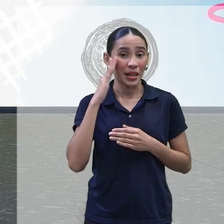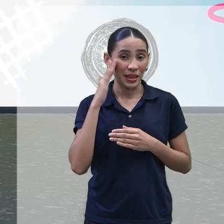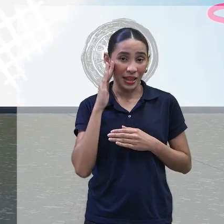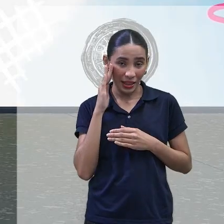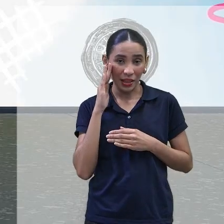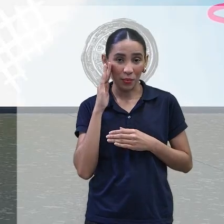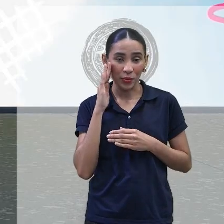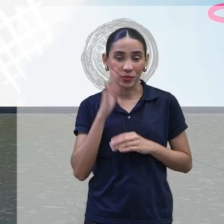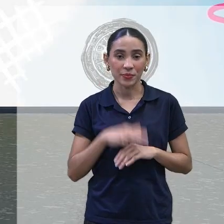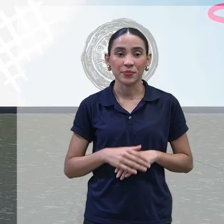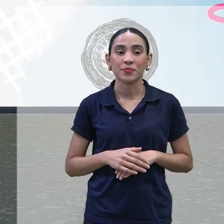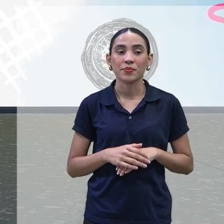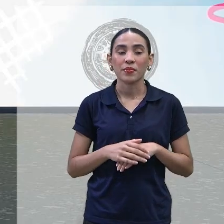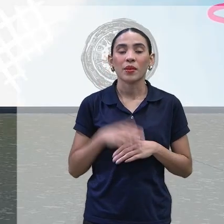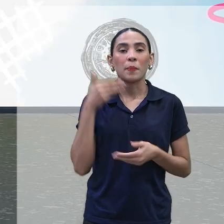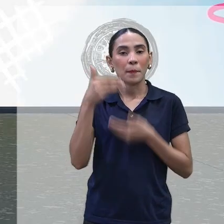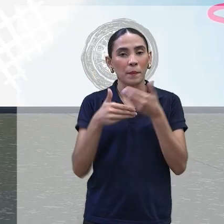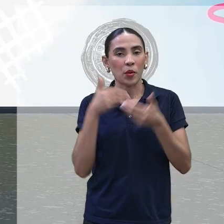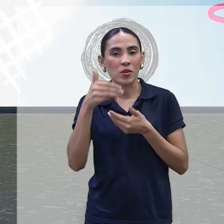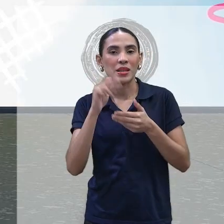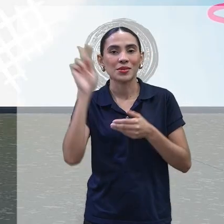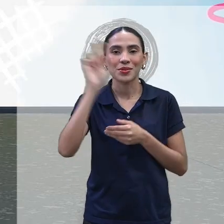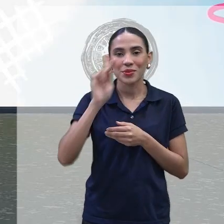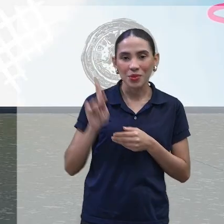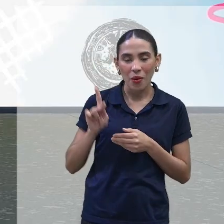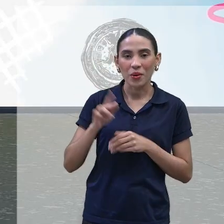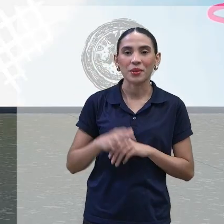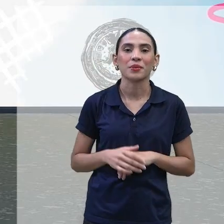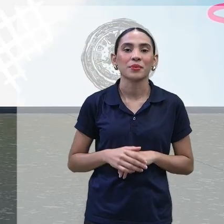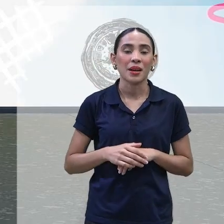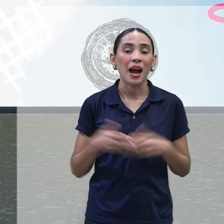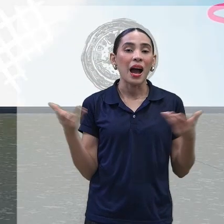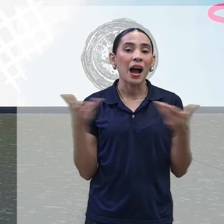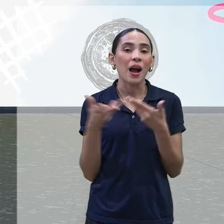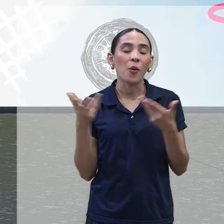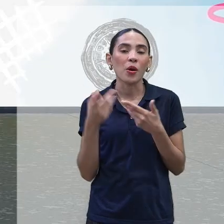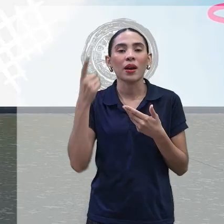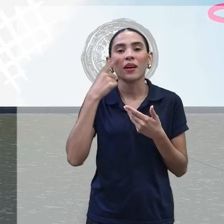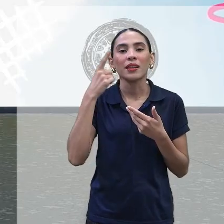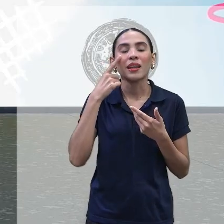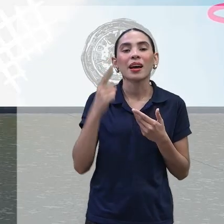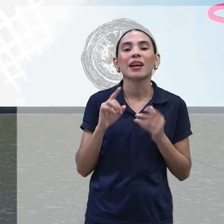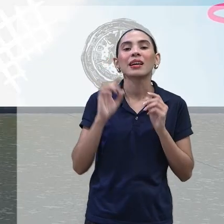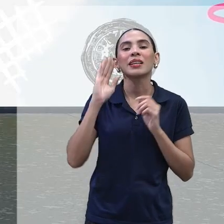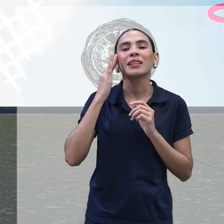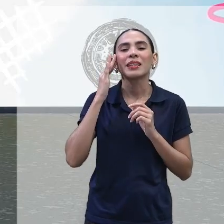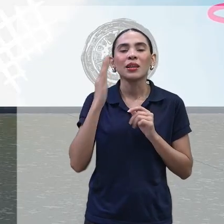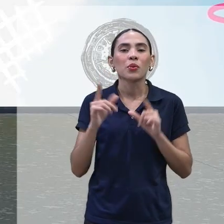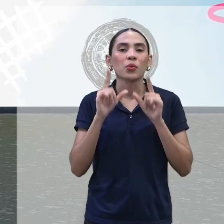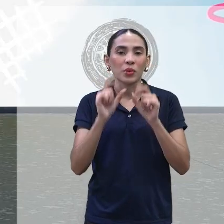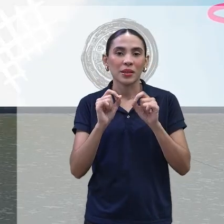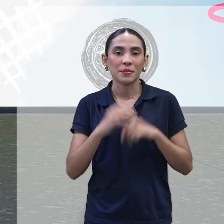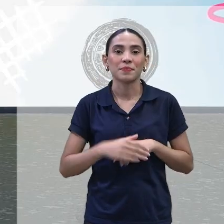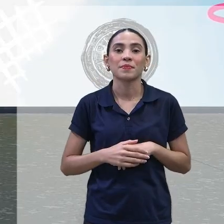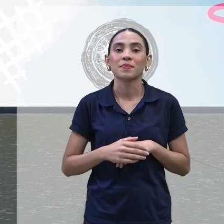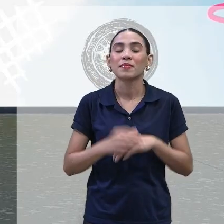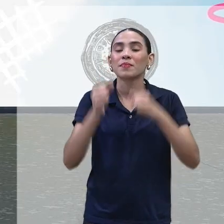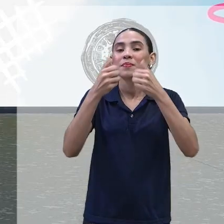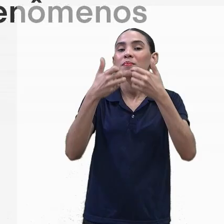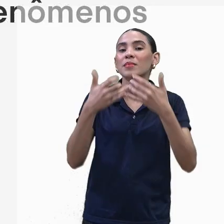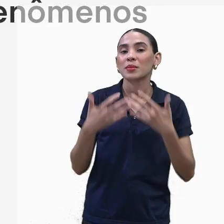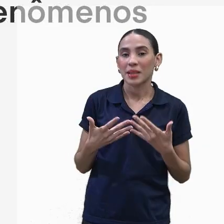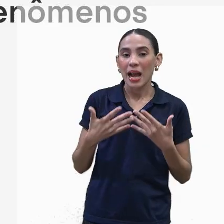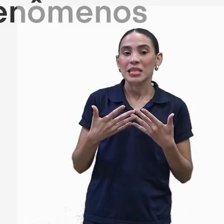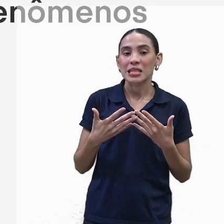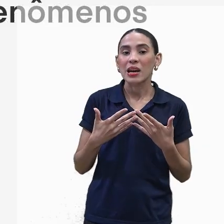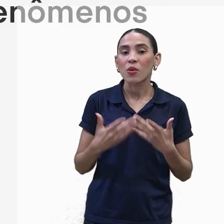primeiro momento, esse processo histórico aí, agora vamos tentar entender o quê? Uma